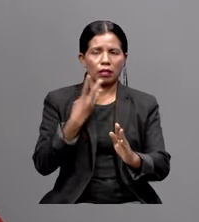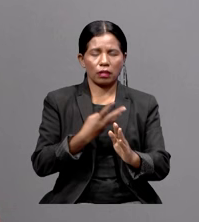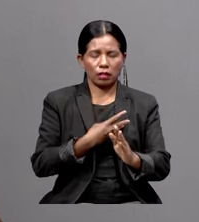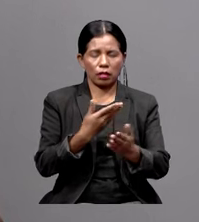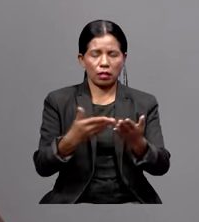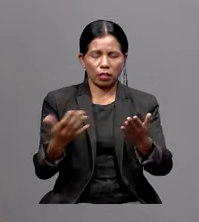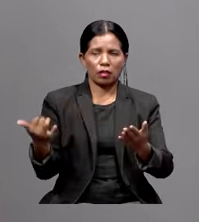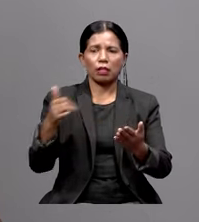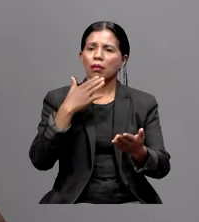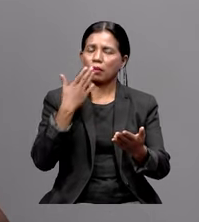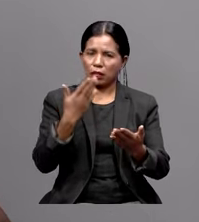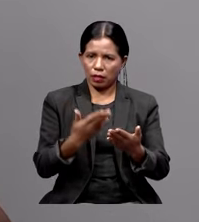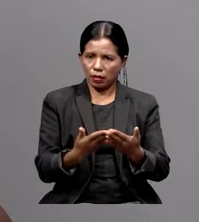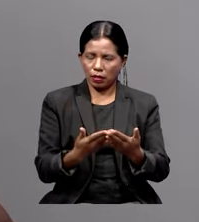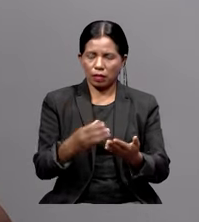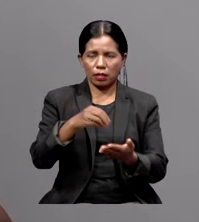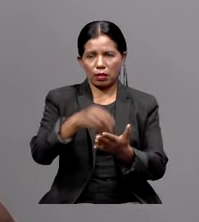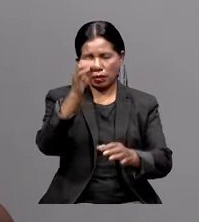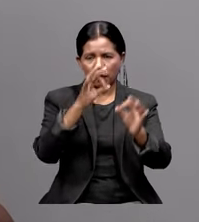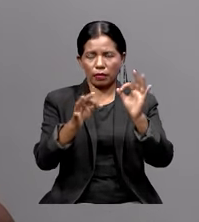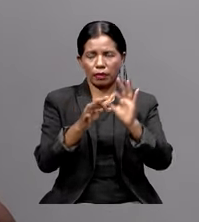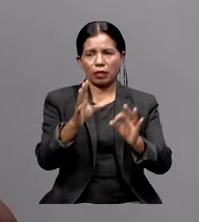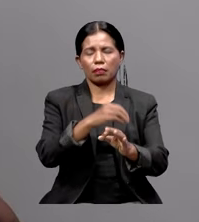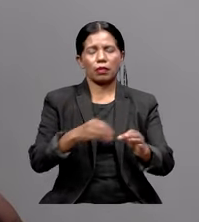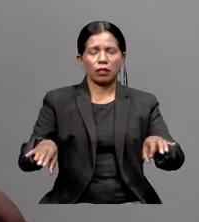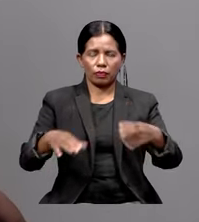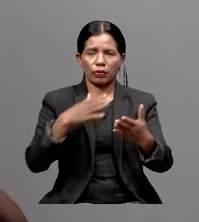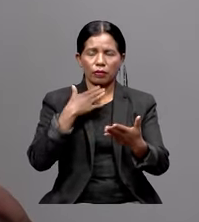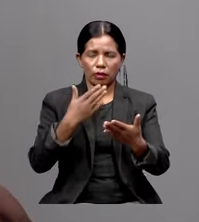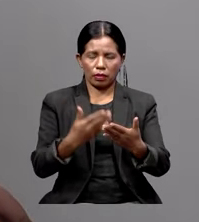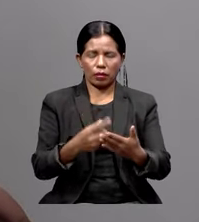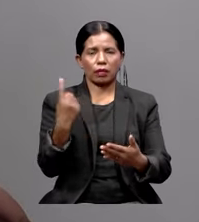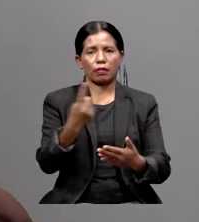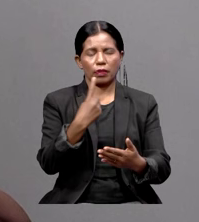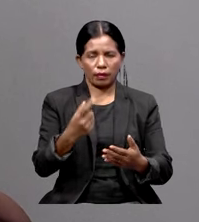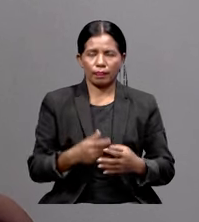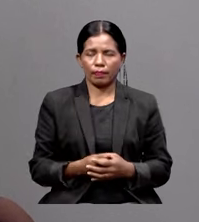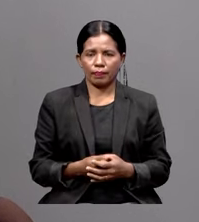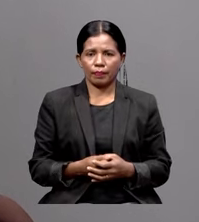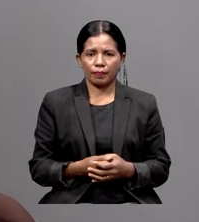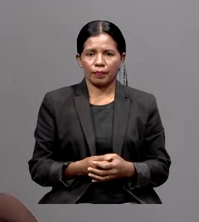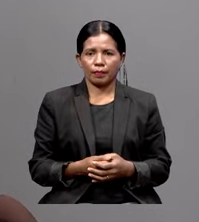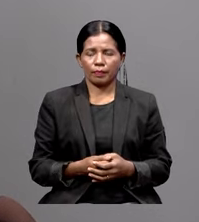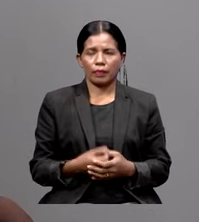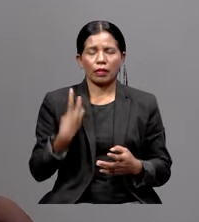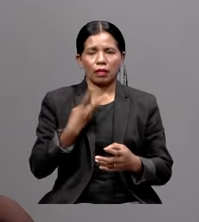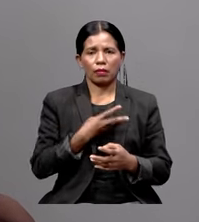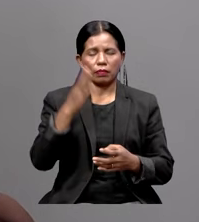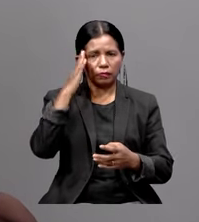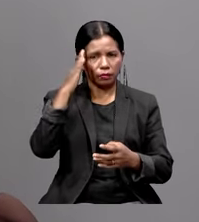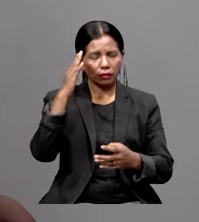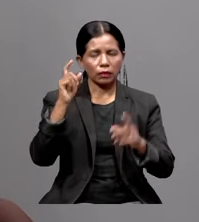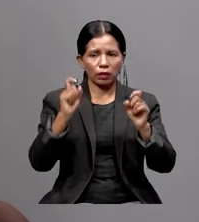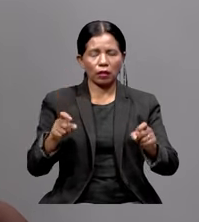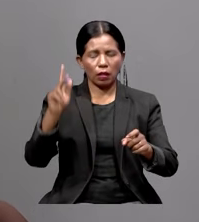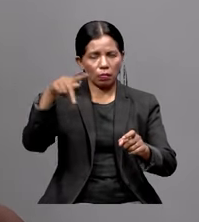nebe makdia para garanti a qualidade ne tenga standar na pati e ita hanoin katak ne tenga sai